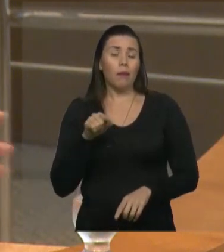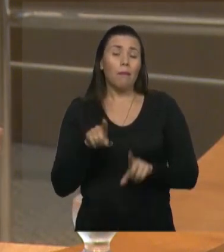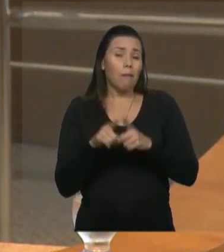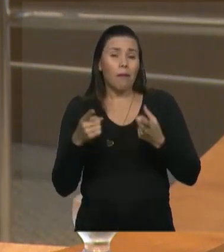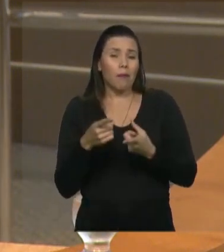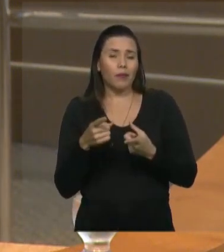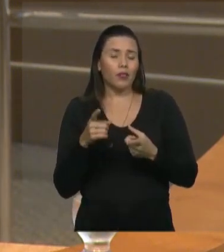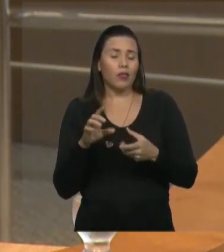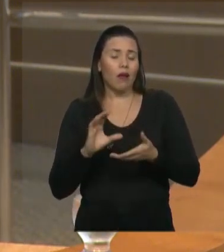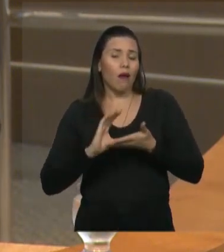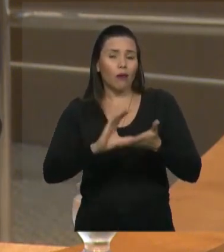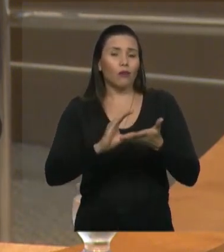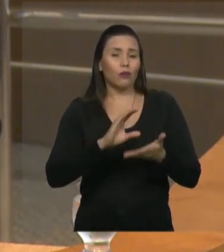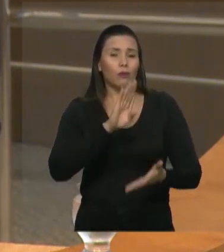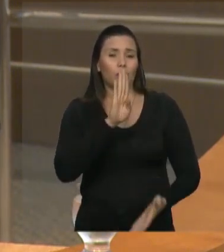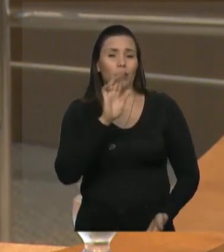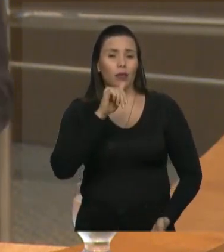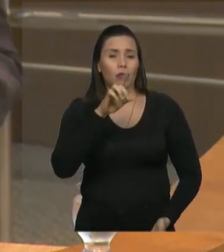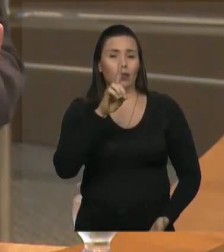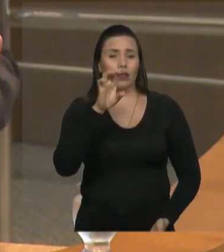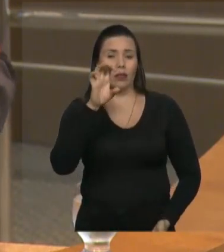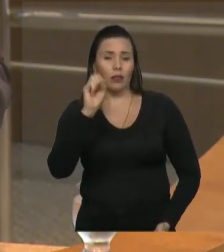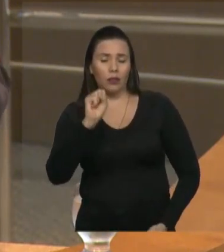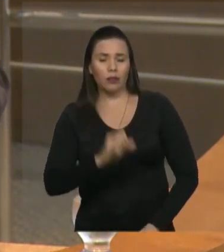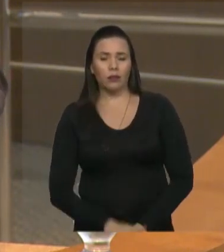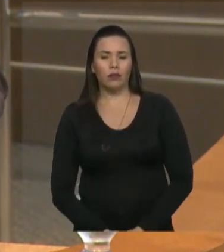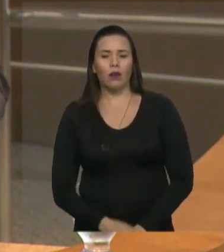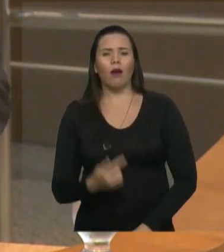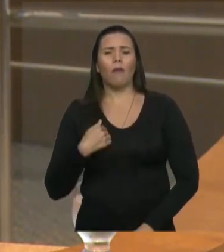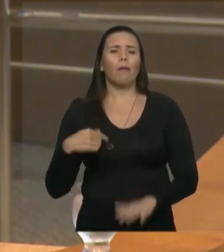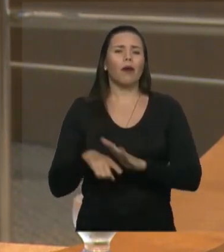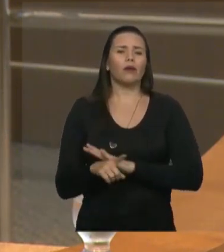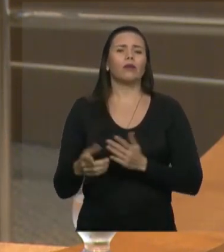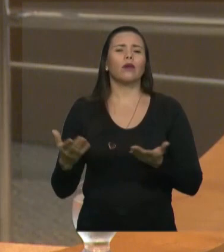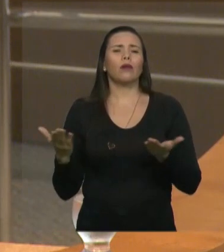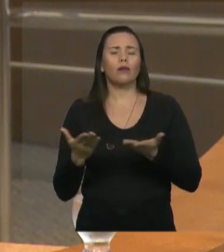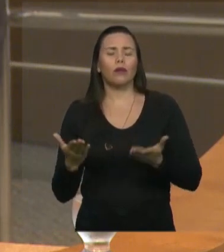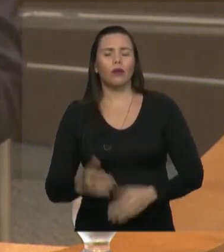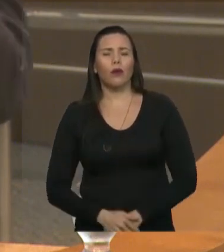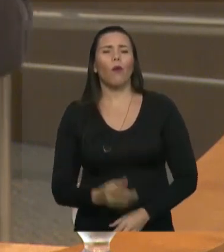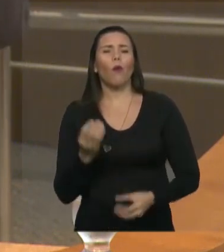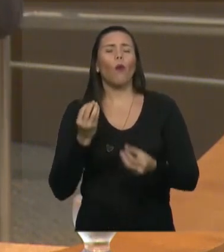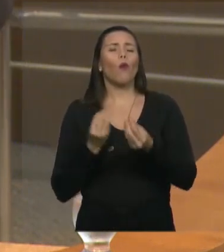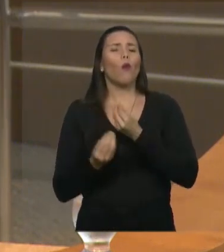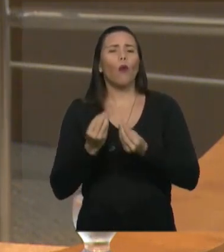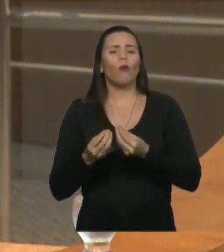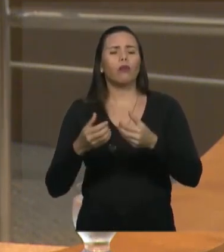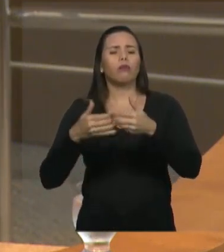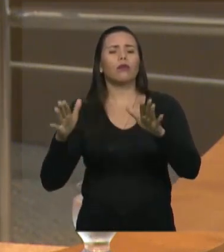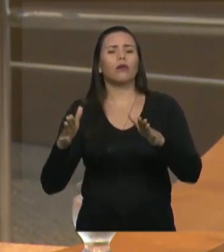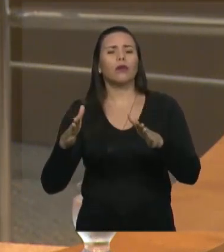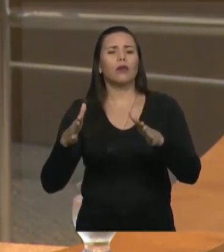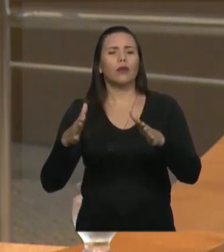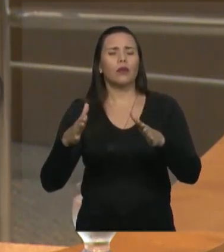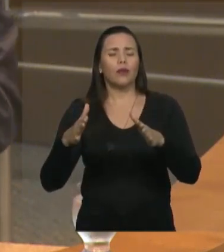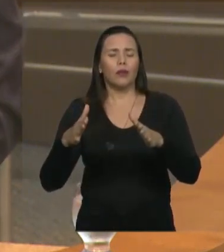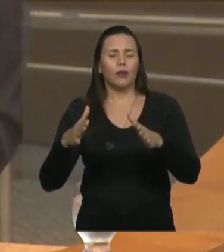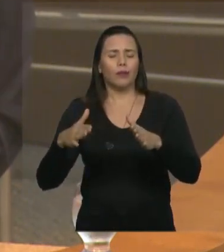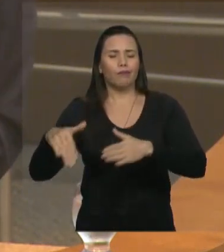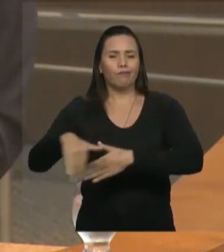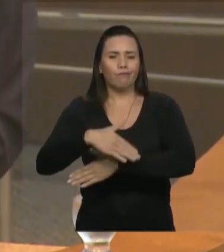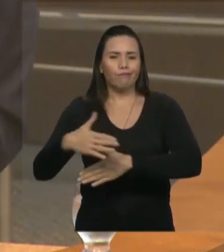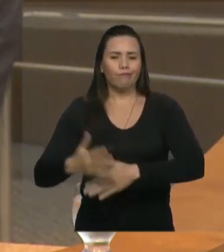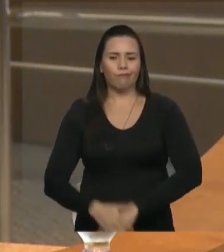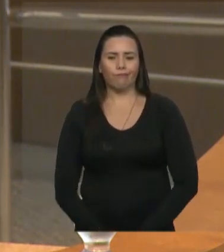Como é que vai abrir novas estradas? Mas ele foi muito correto, disse, nós só vamos restaurar, abrir novas não tem, Caixa Econômica não